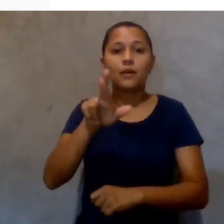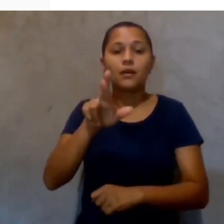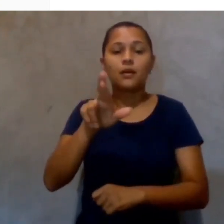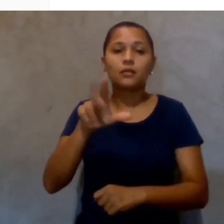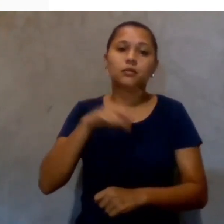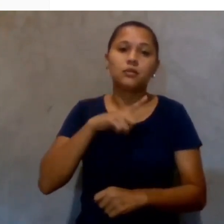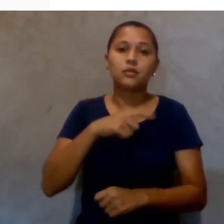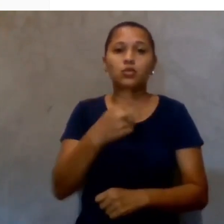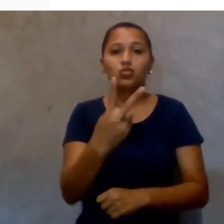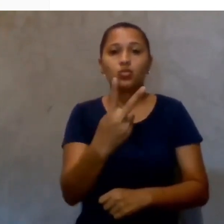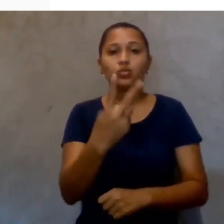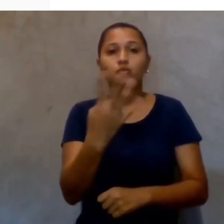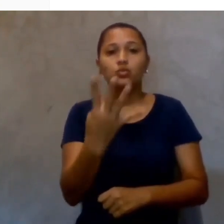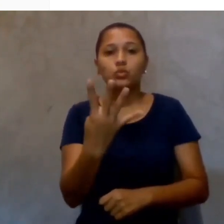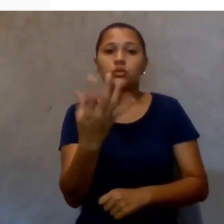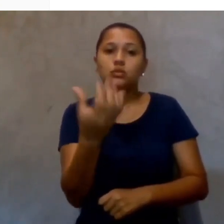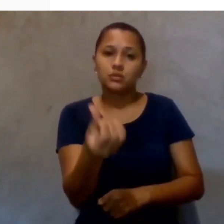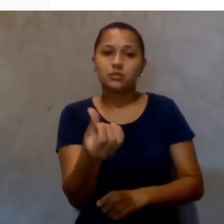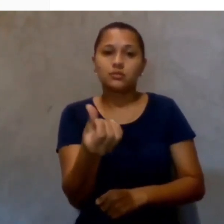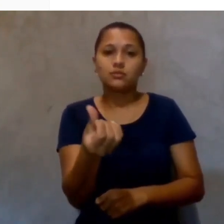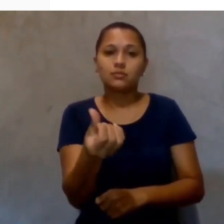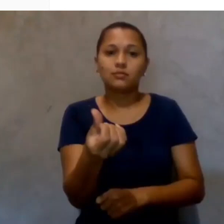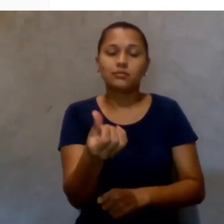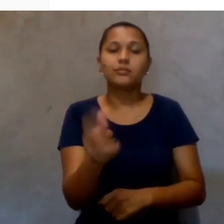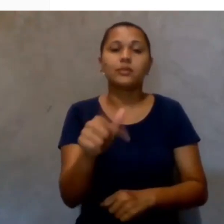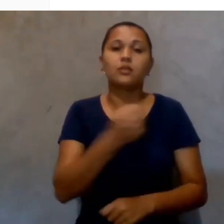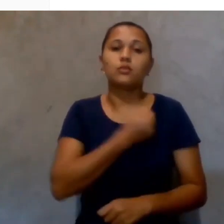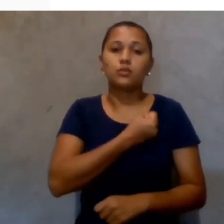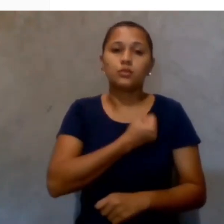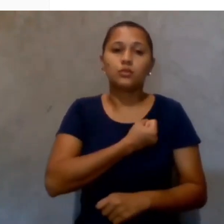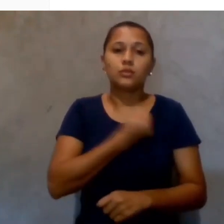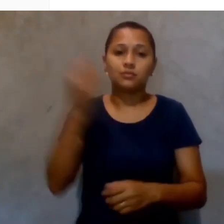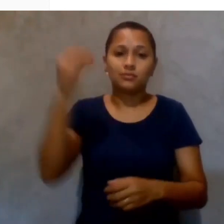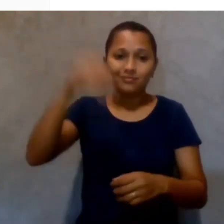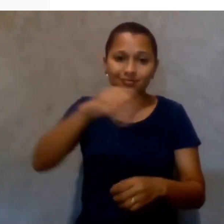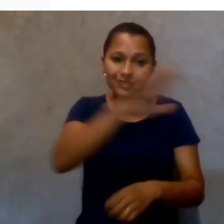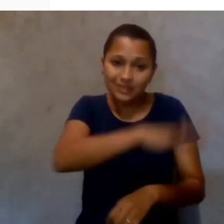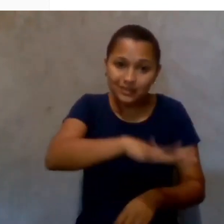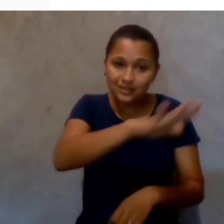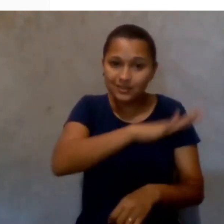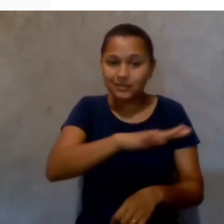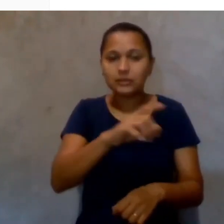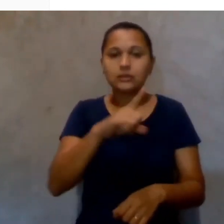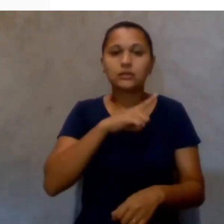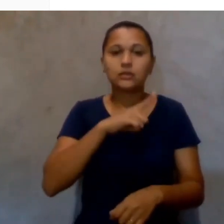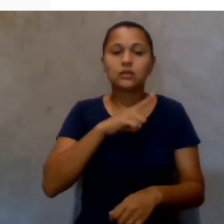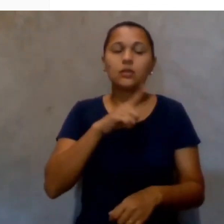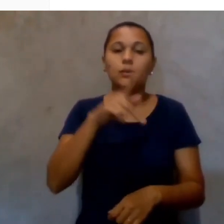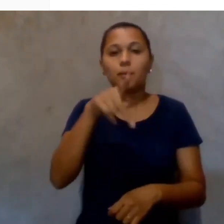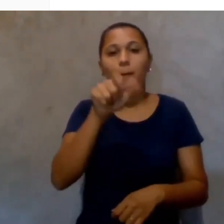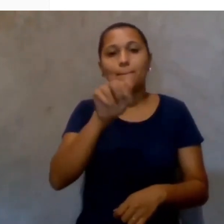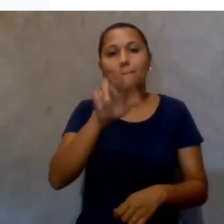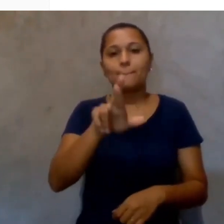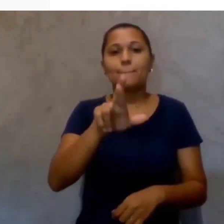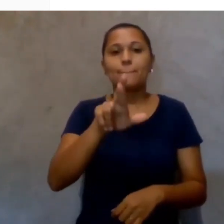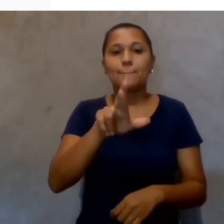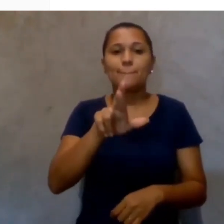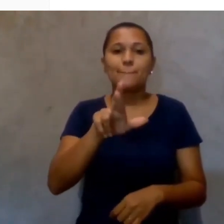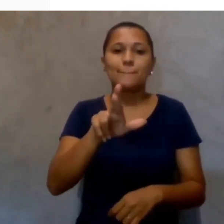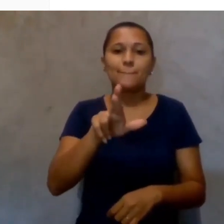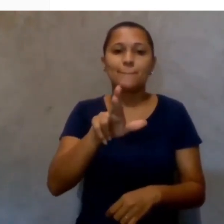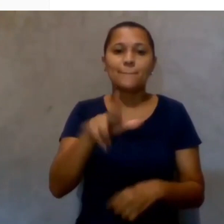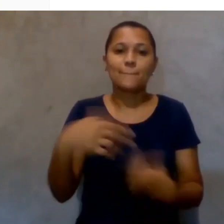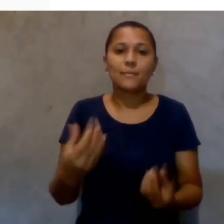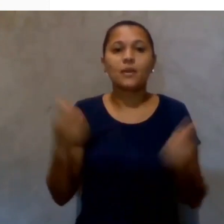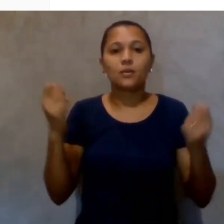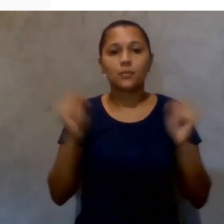o evento E tem 3 chances em 6 de ocorrer. Então, eu posso calcular a probabilidade de